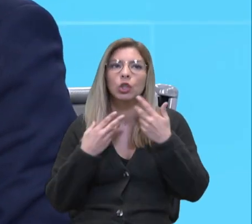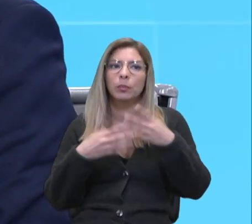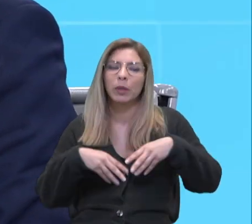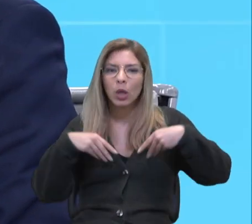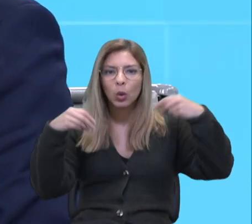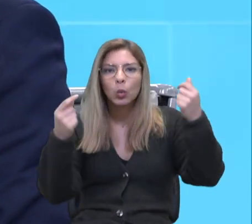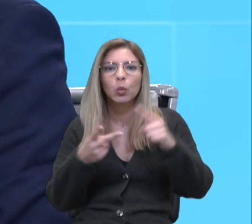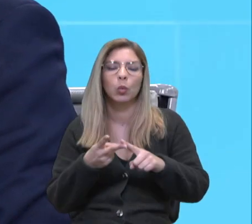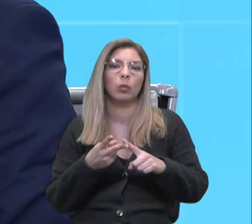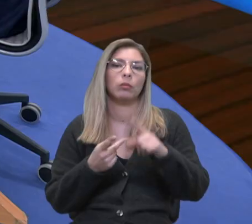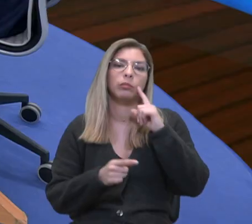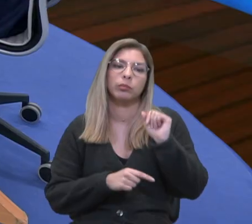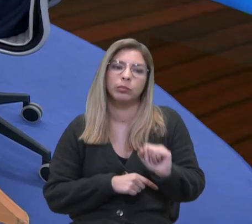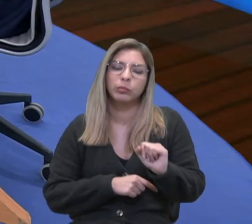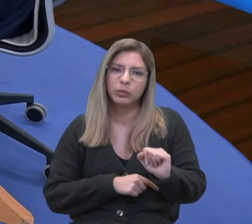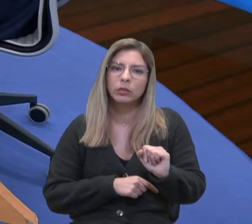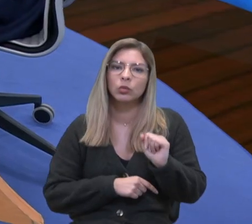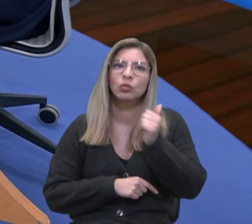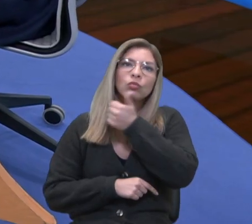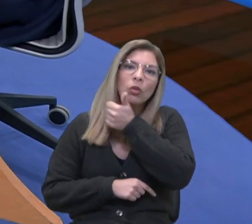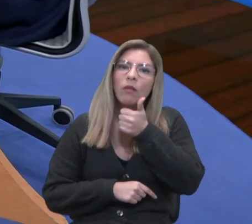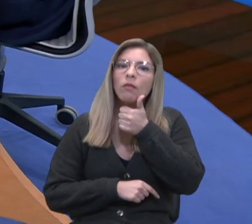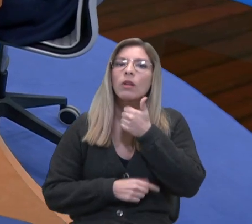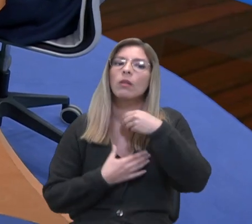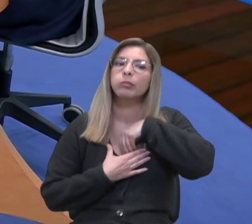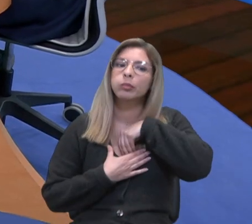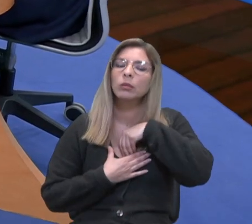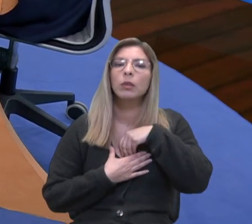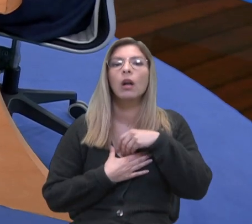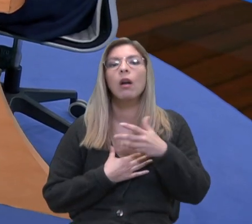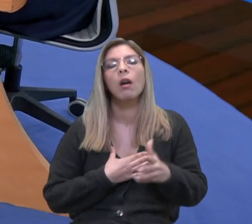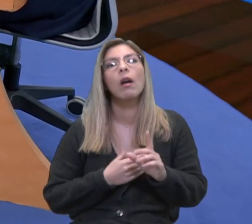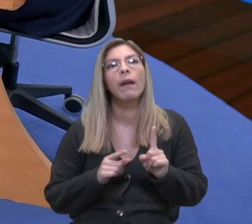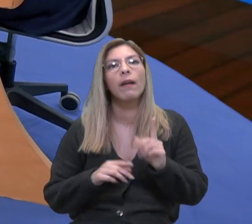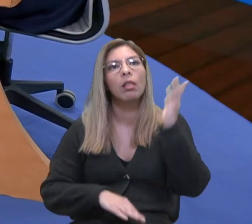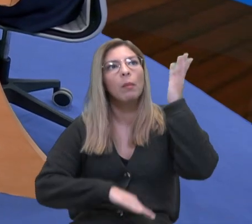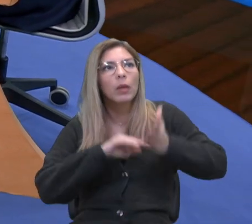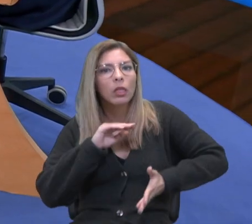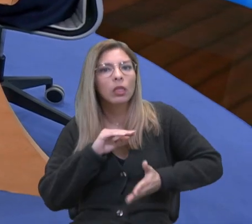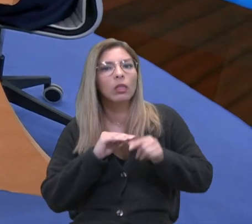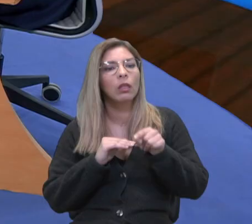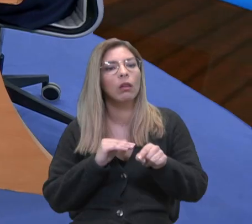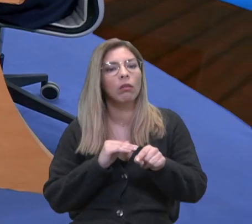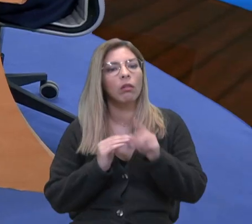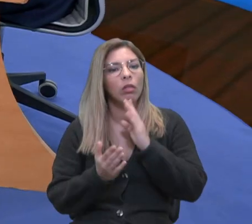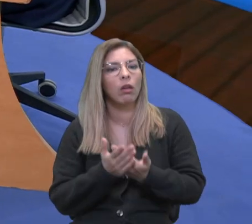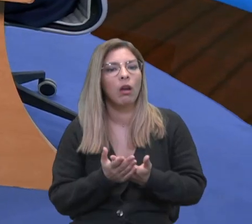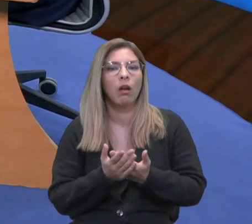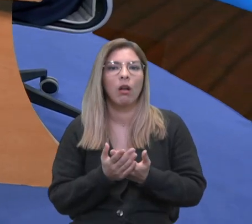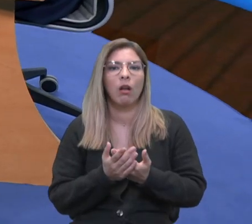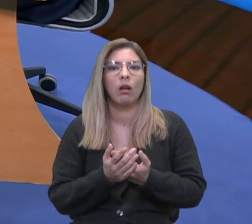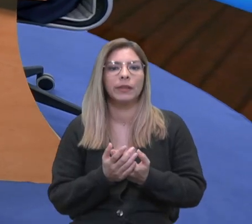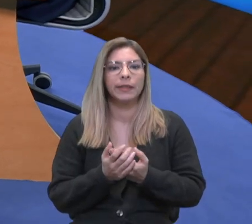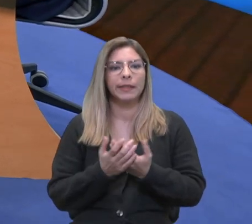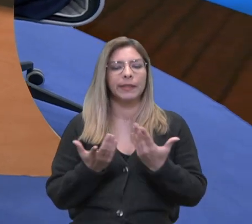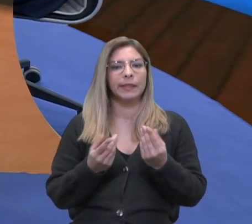teológica, da vivência do sofrimento, é o de repente, deixarmos de relevar que ele é em si